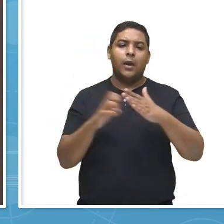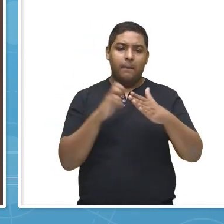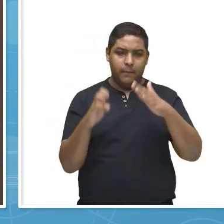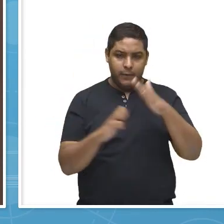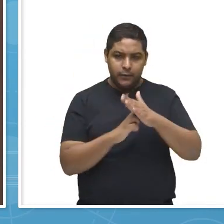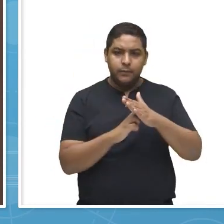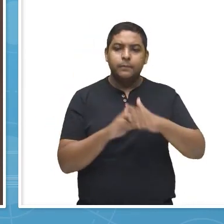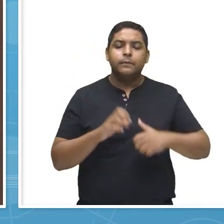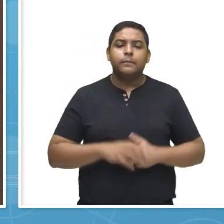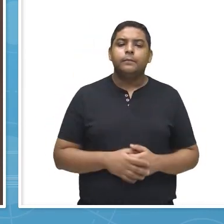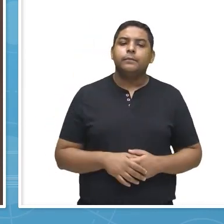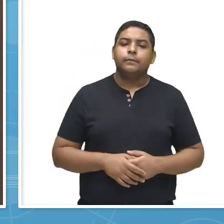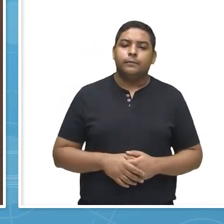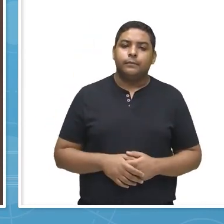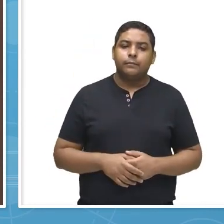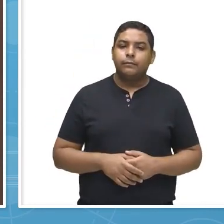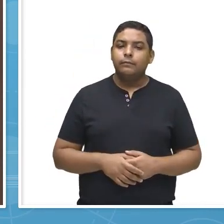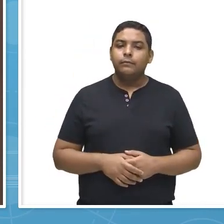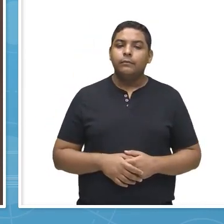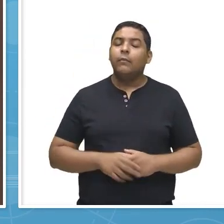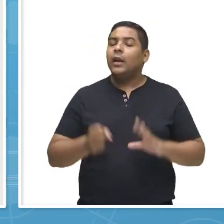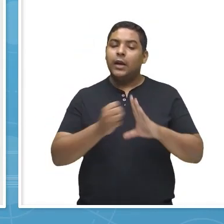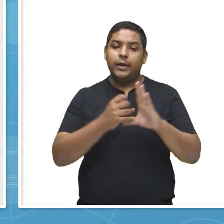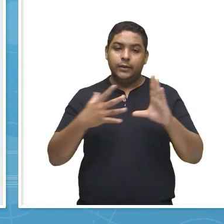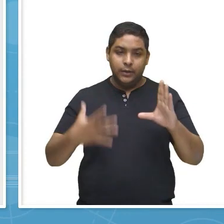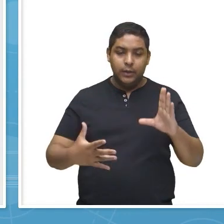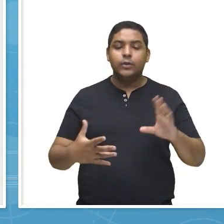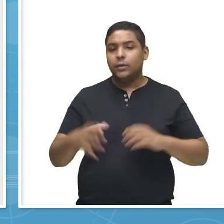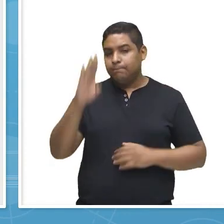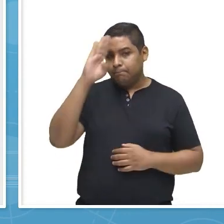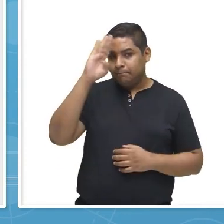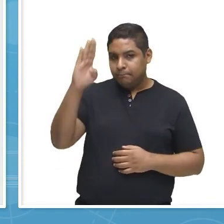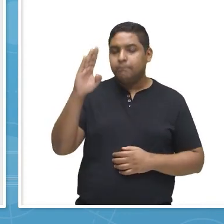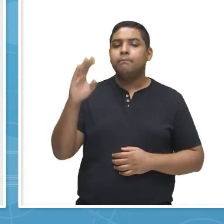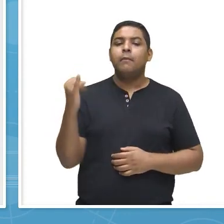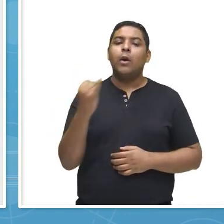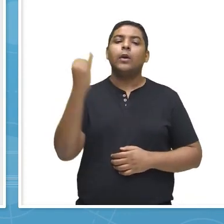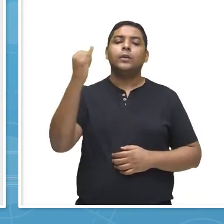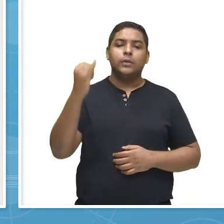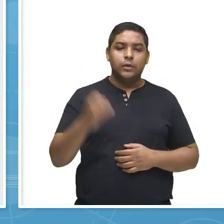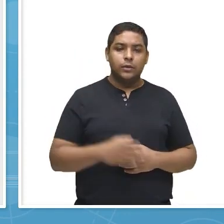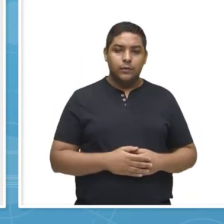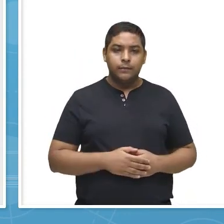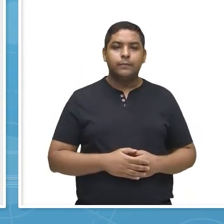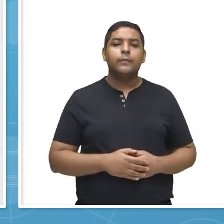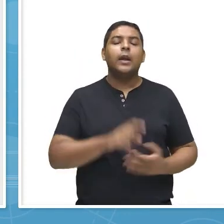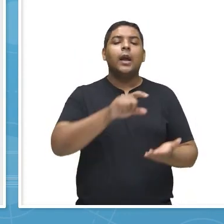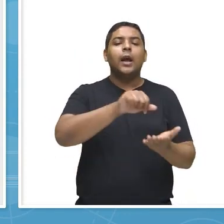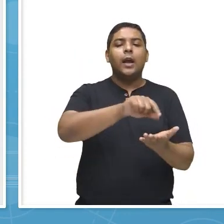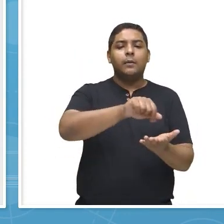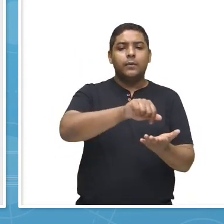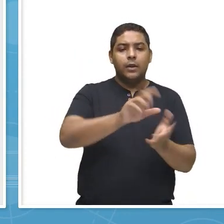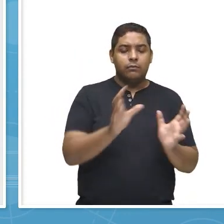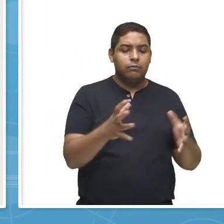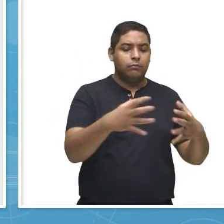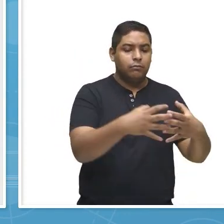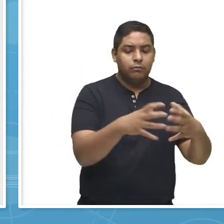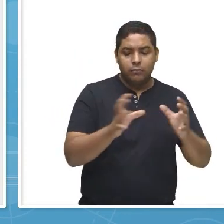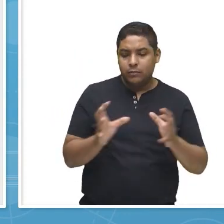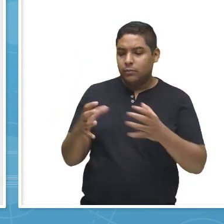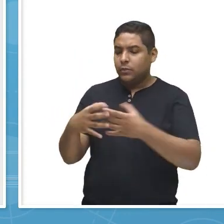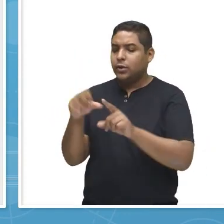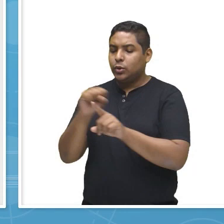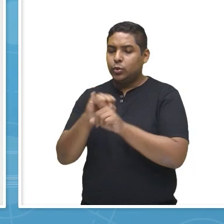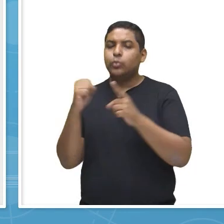Outra característica muito forte do sistema capitalista, tá? A gente vai ver que é essa divisão em classes